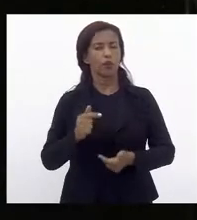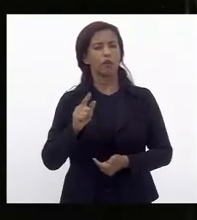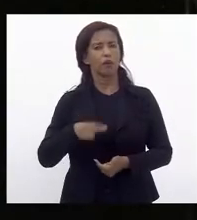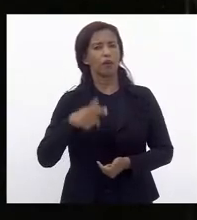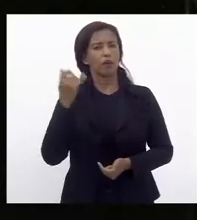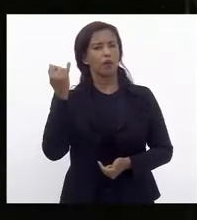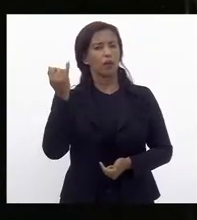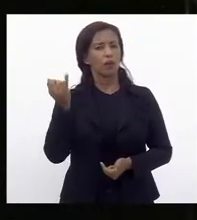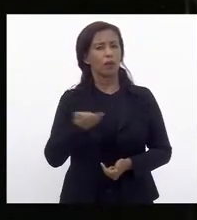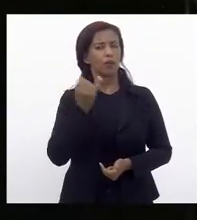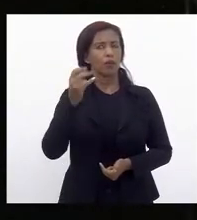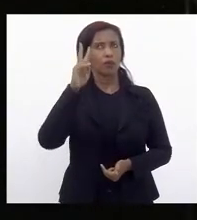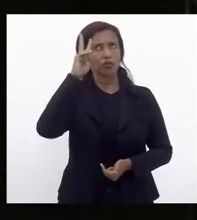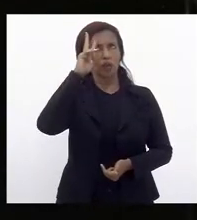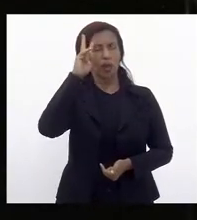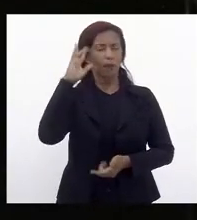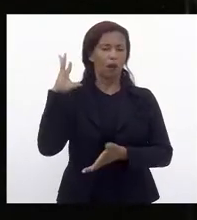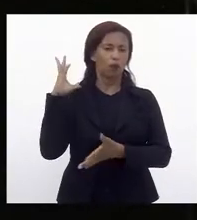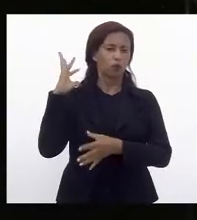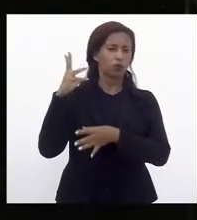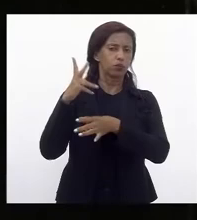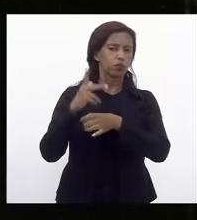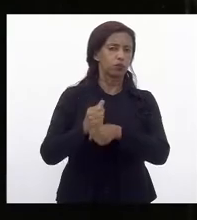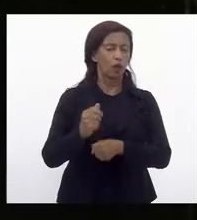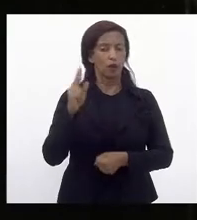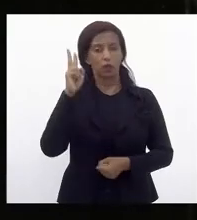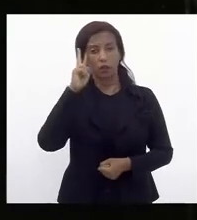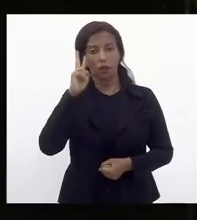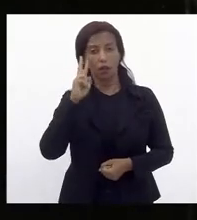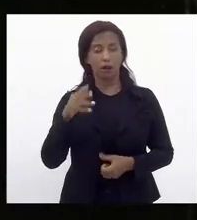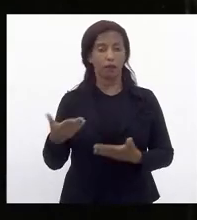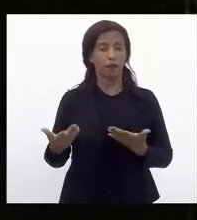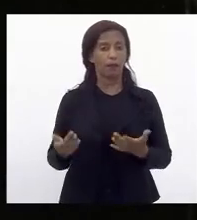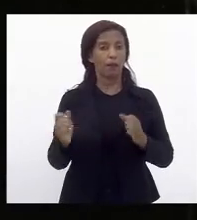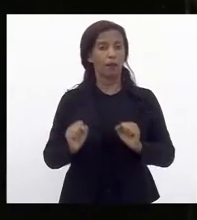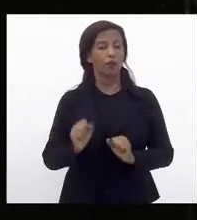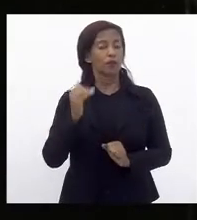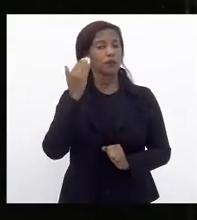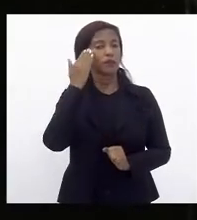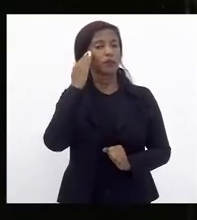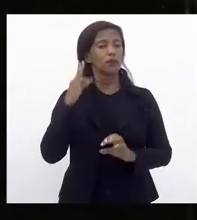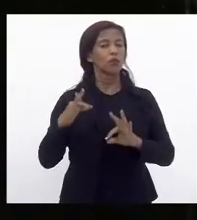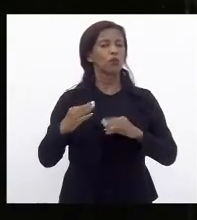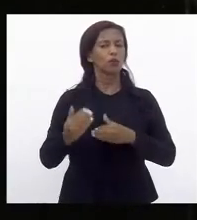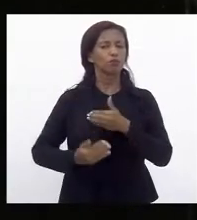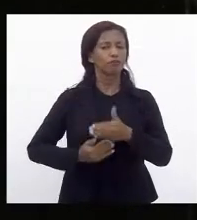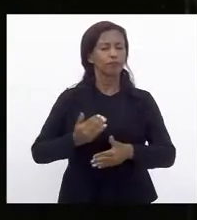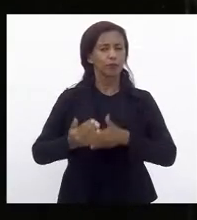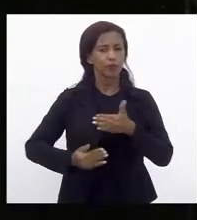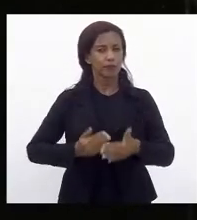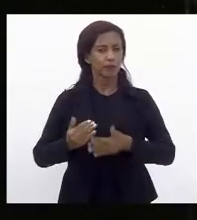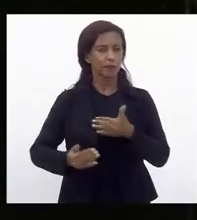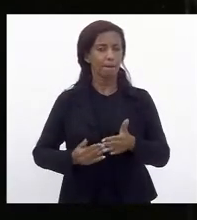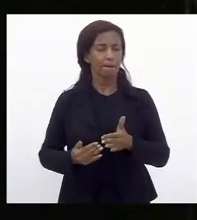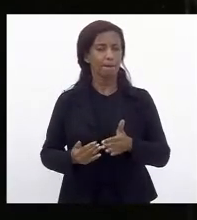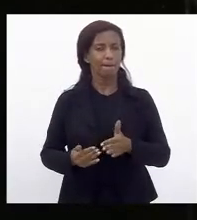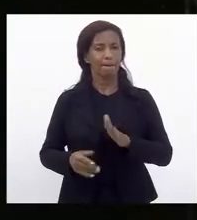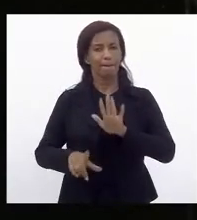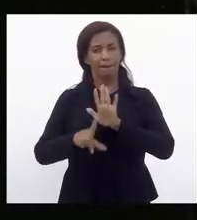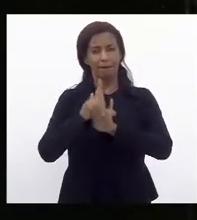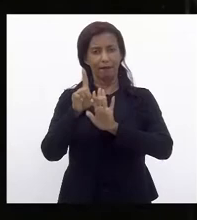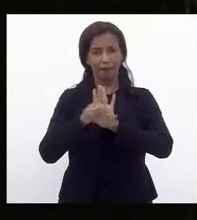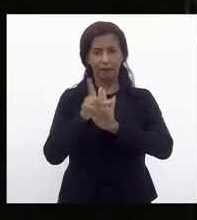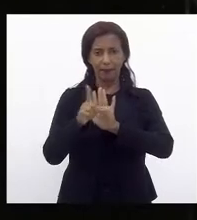a gente resgatar um pouquinho da história para que a gente possa entender todo o processo